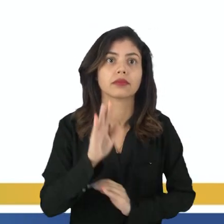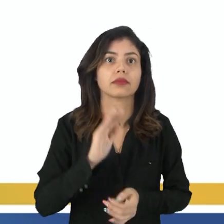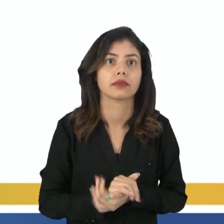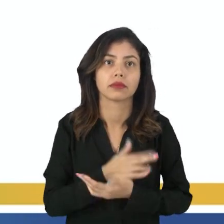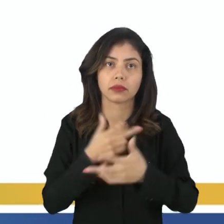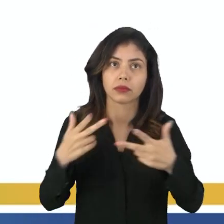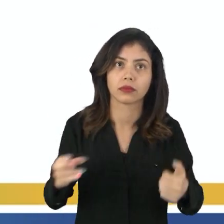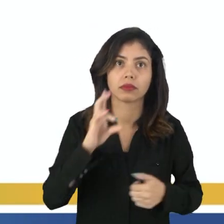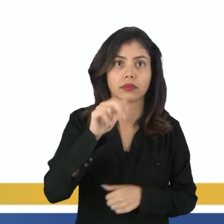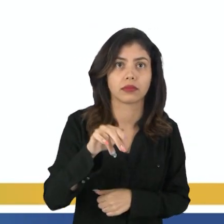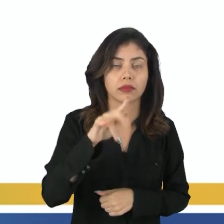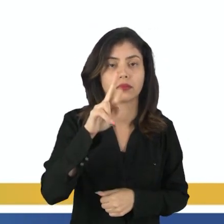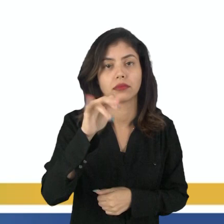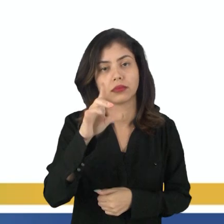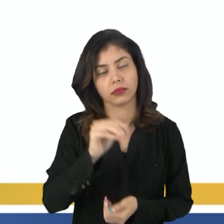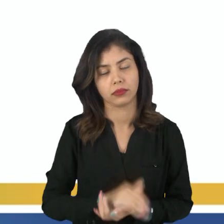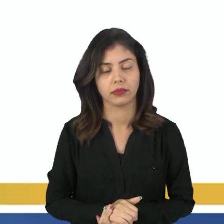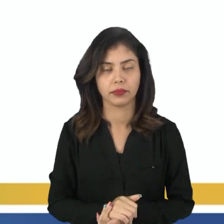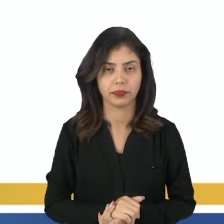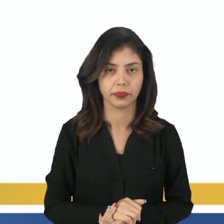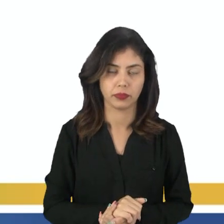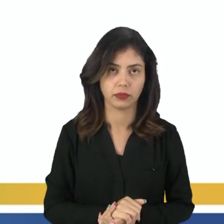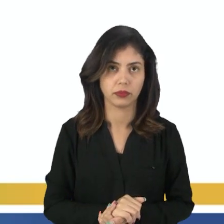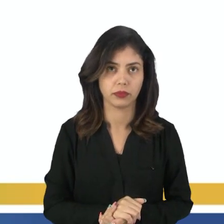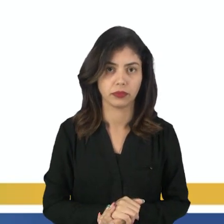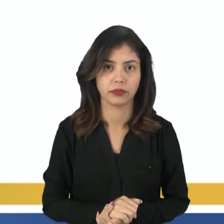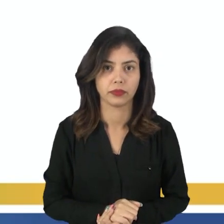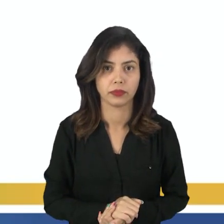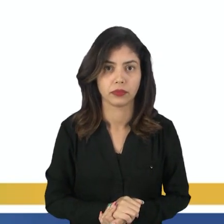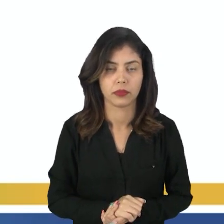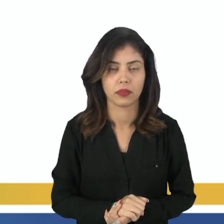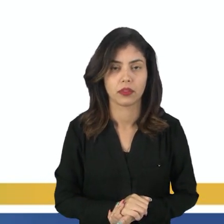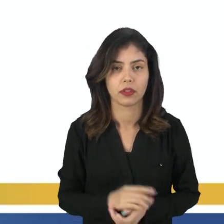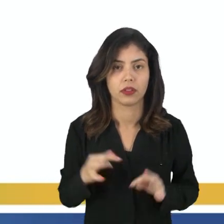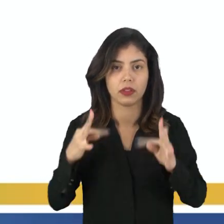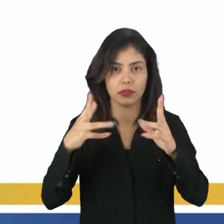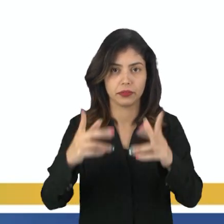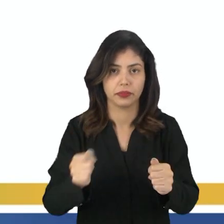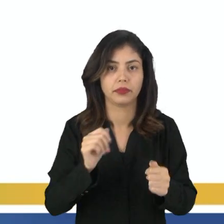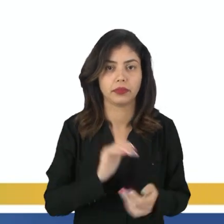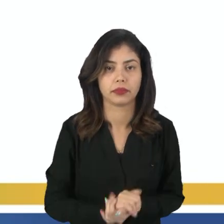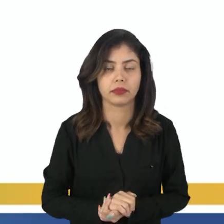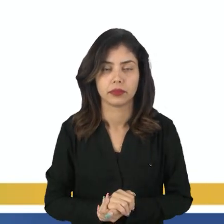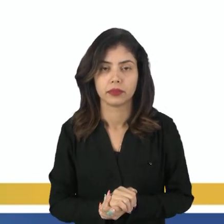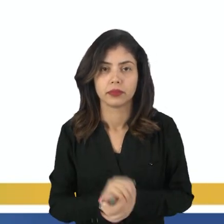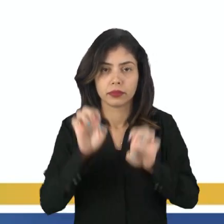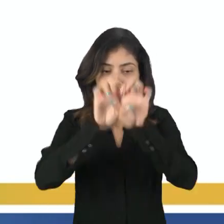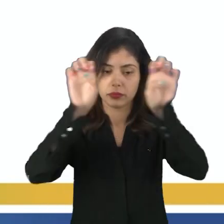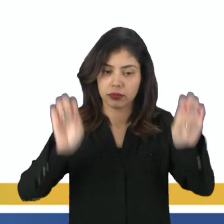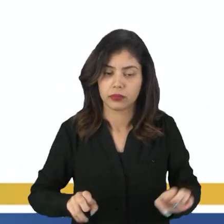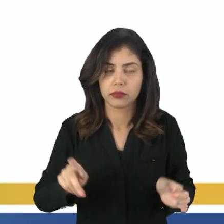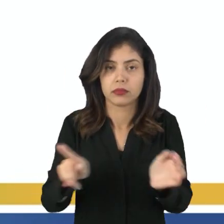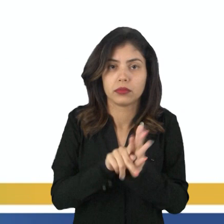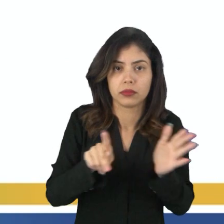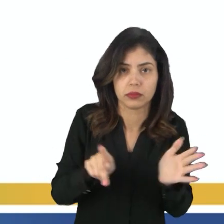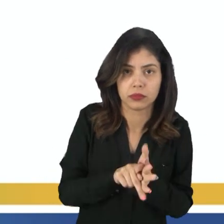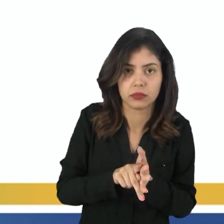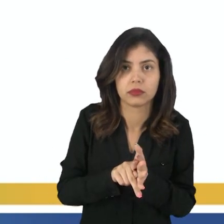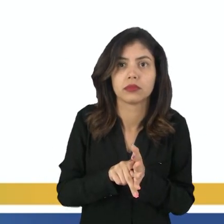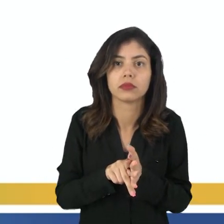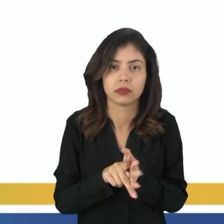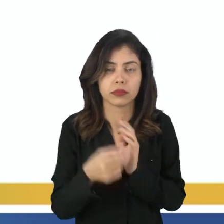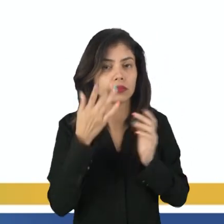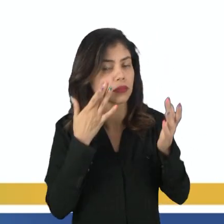e guardavam os figurinos, objetos cenográficos, tá? Então, toda essa questão arquitetônica, né,